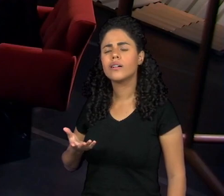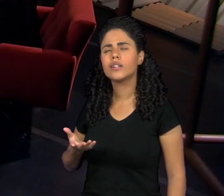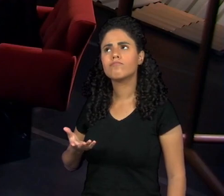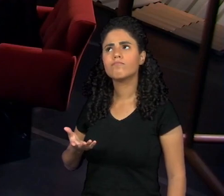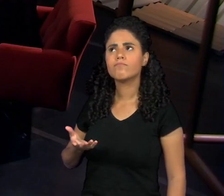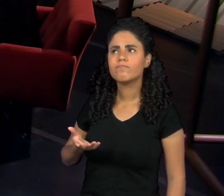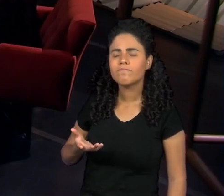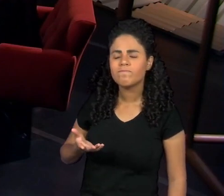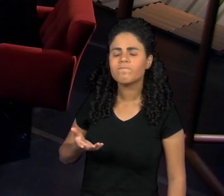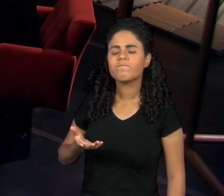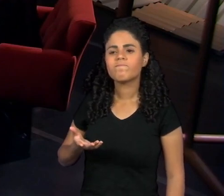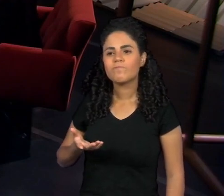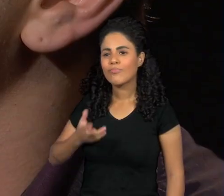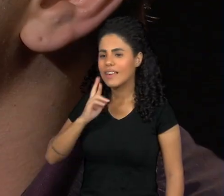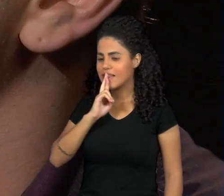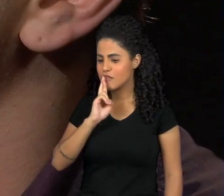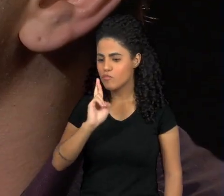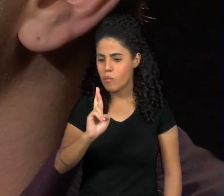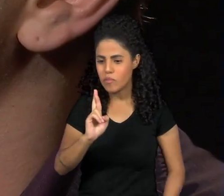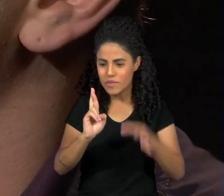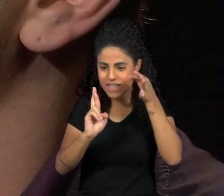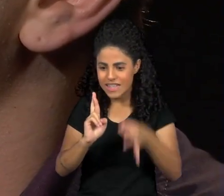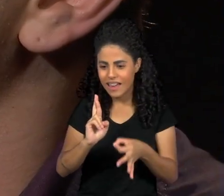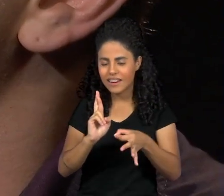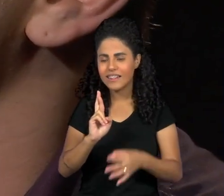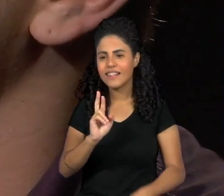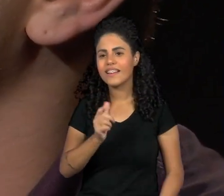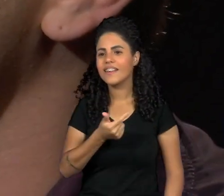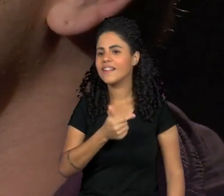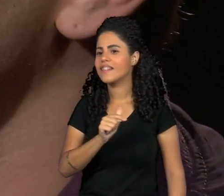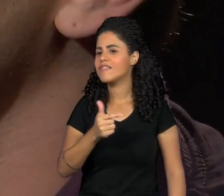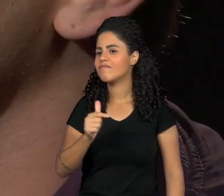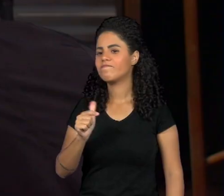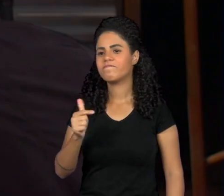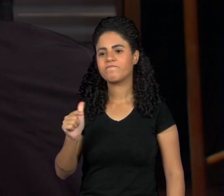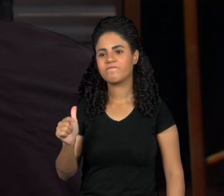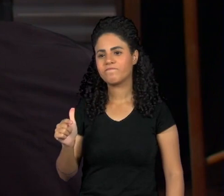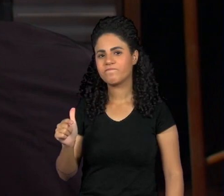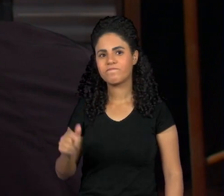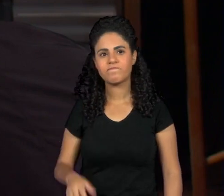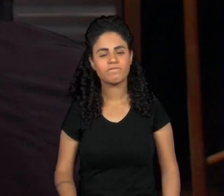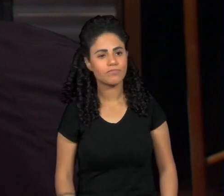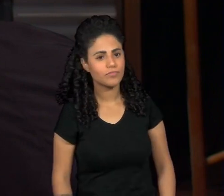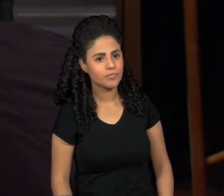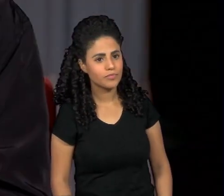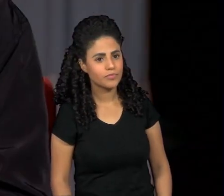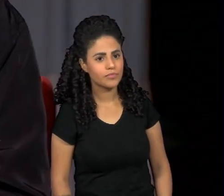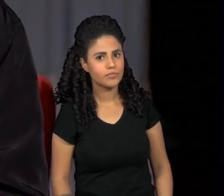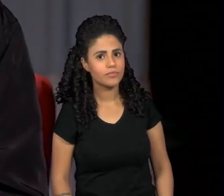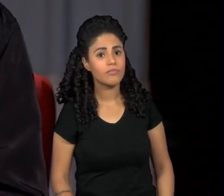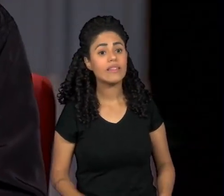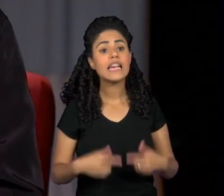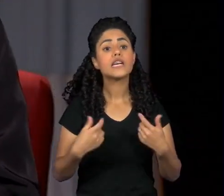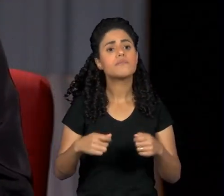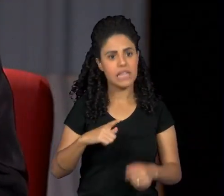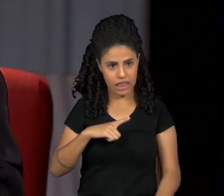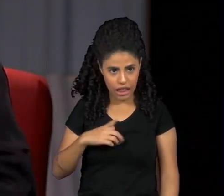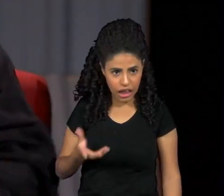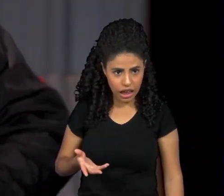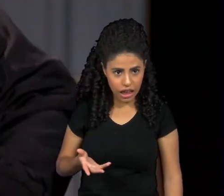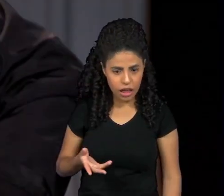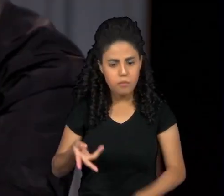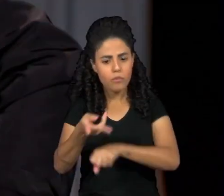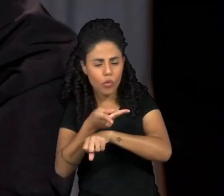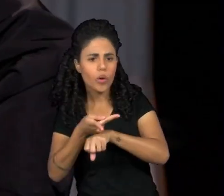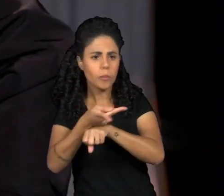talvez a gente não tenha essa resposta em definitivo. E aí só interessa viver. E não quer ter? Para poder continuar